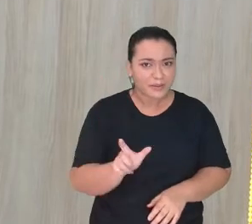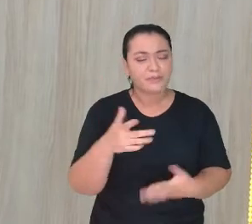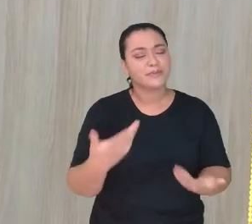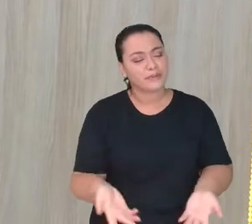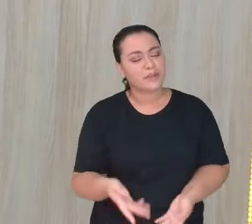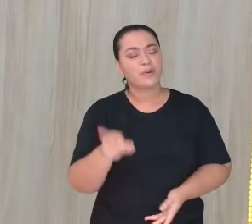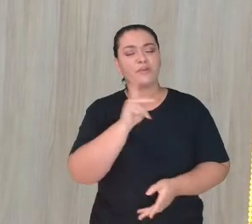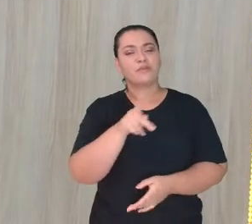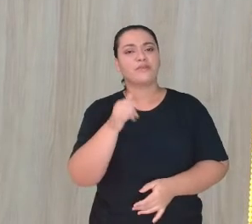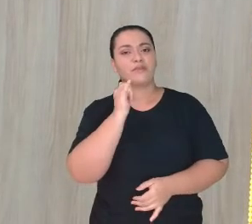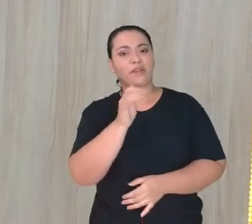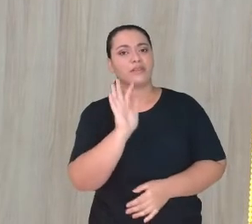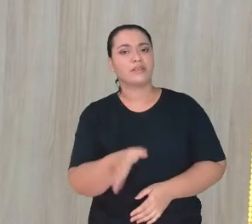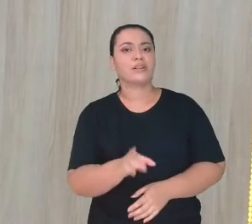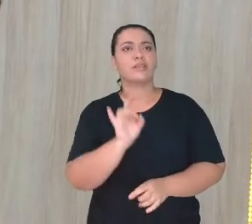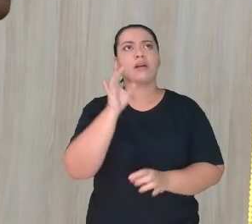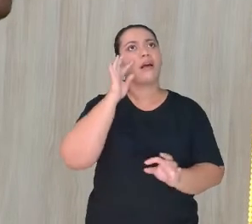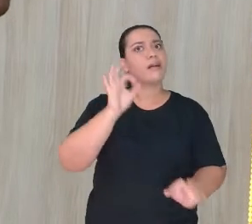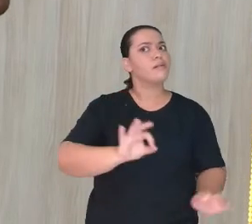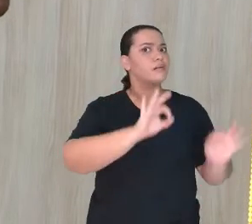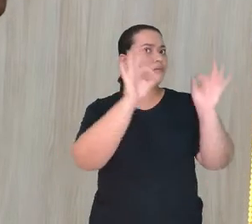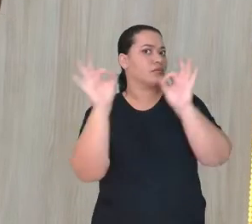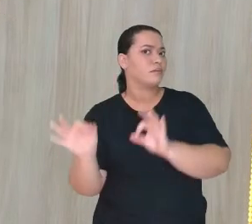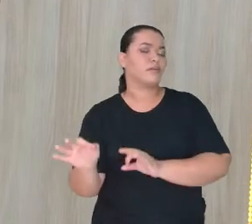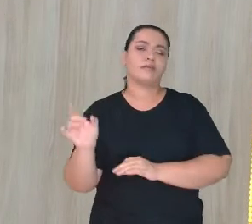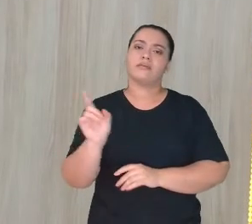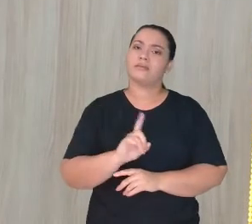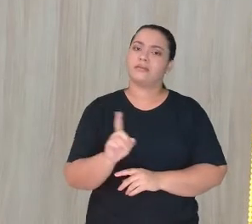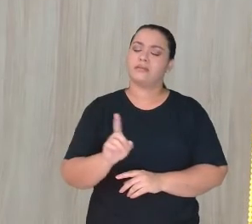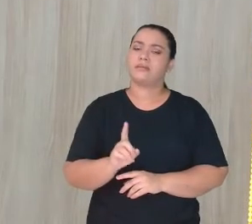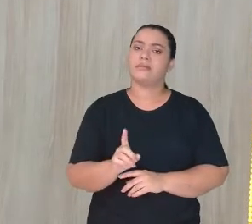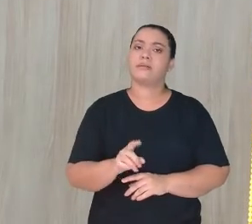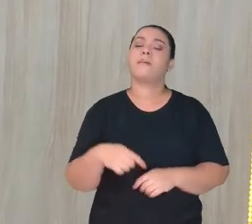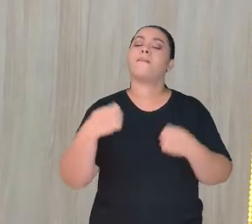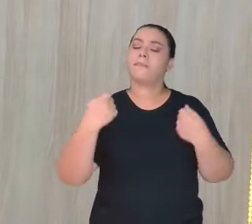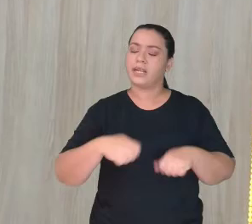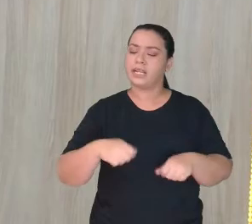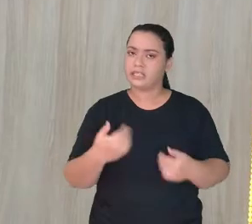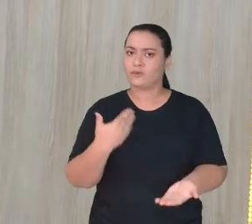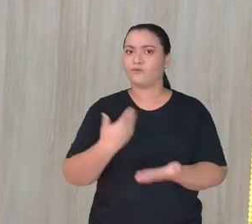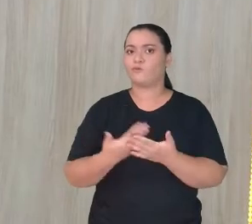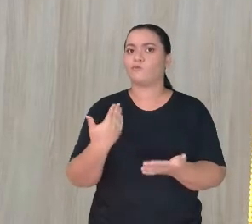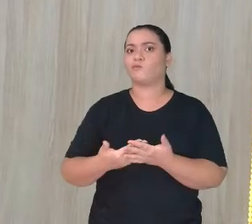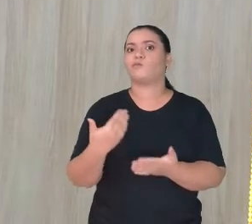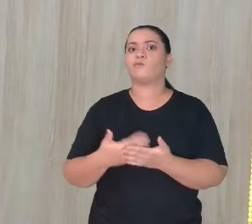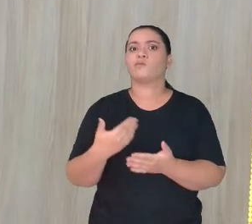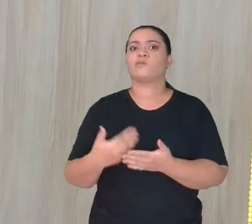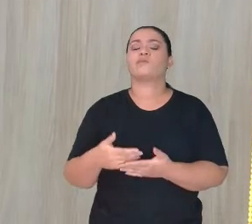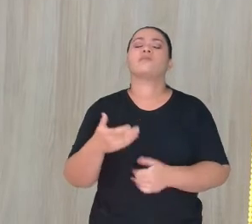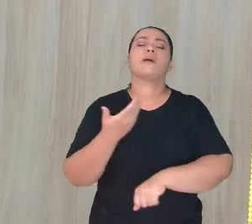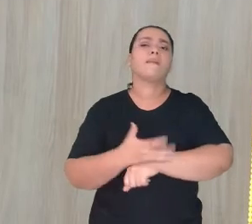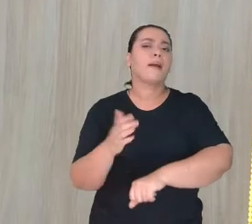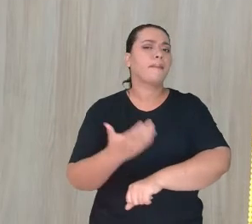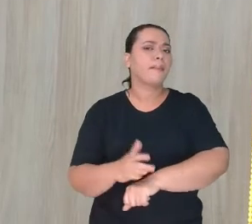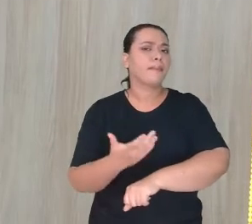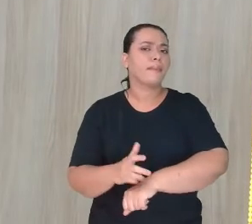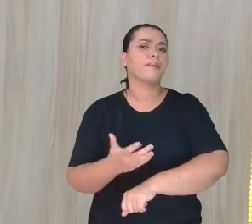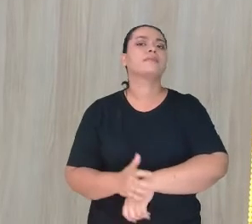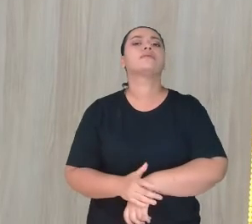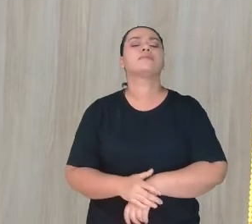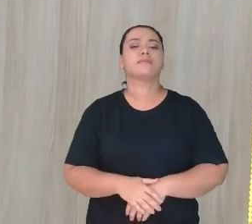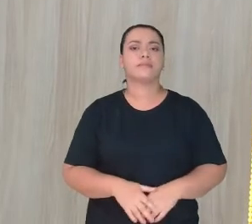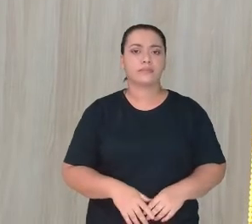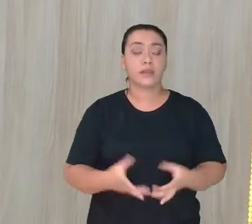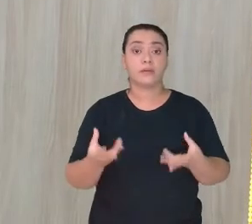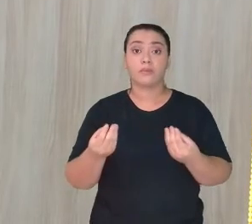hein? Não é apenas assistir às aulas de Ricardinho e de Pedro, não. Precisa fazer os exercícios,